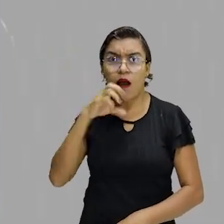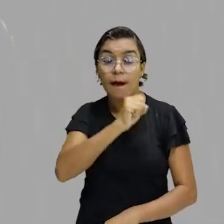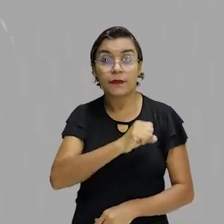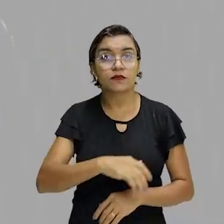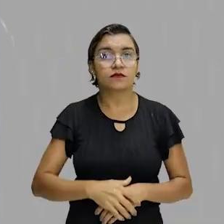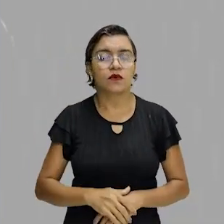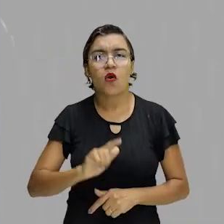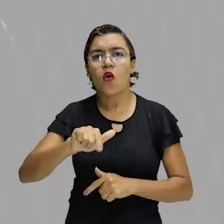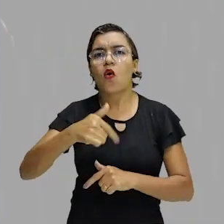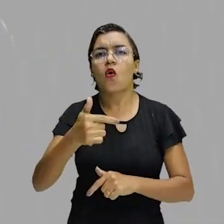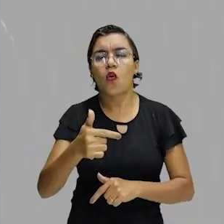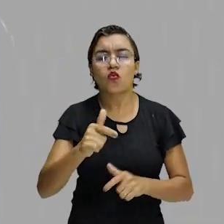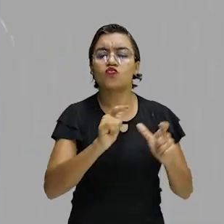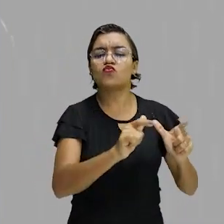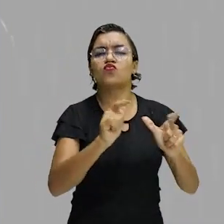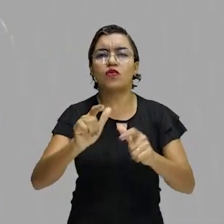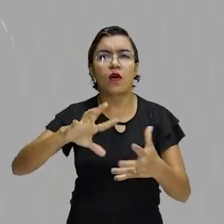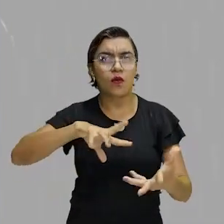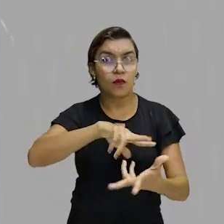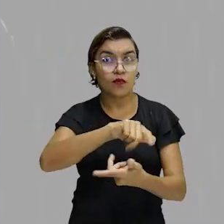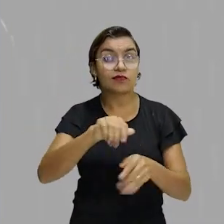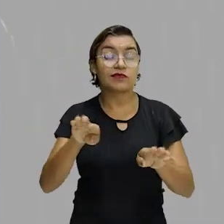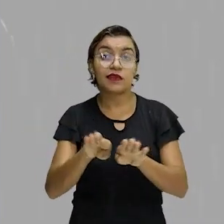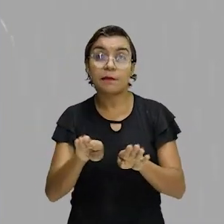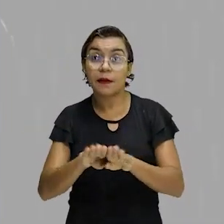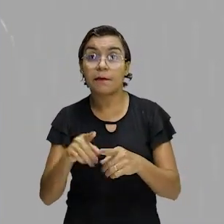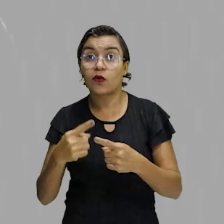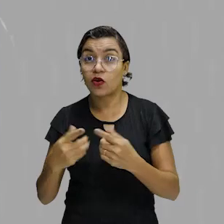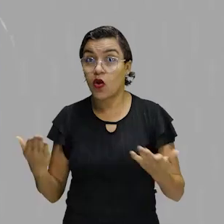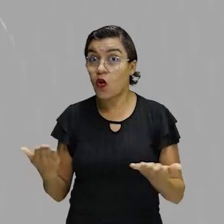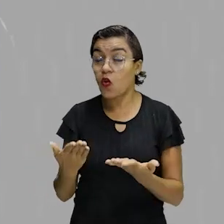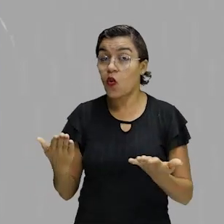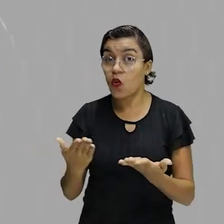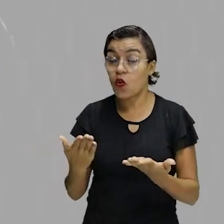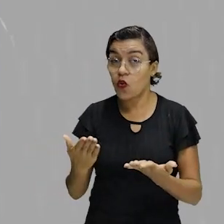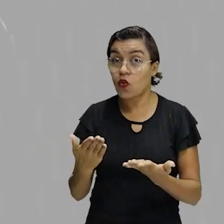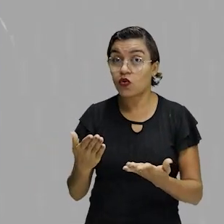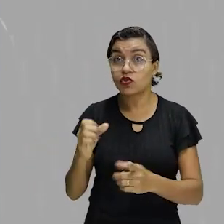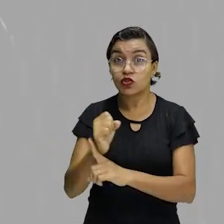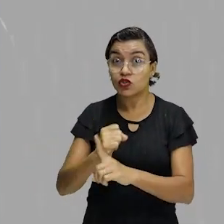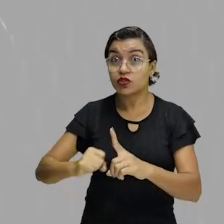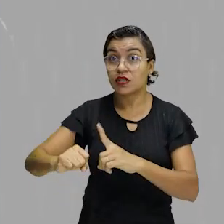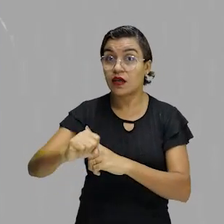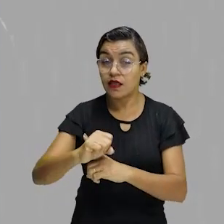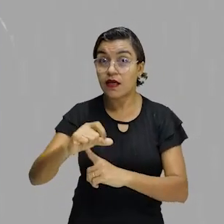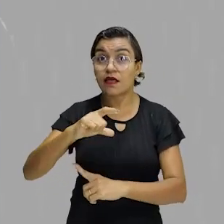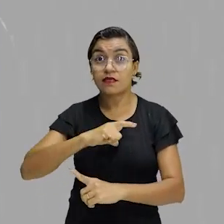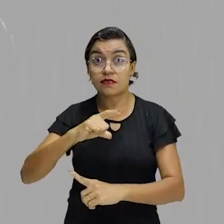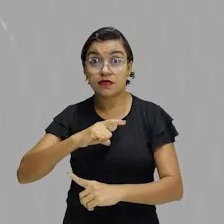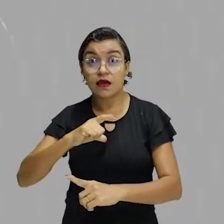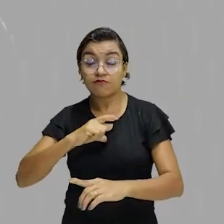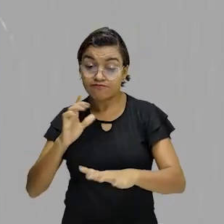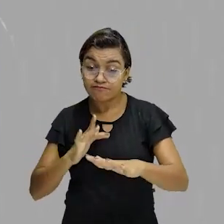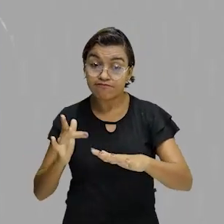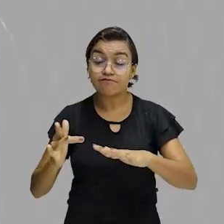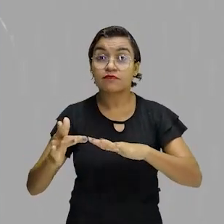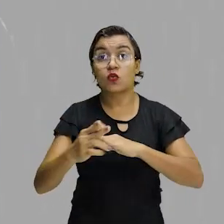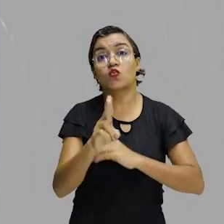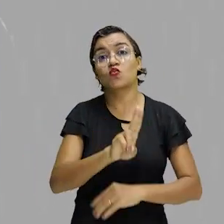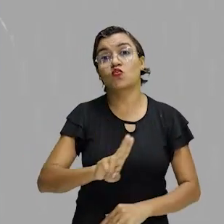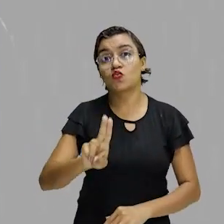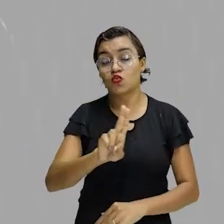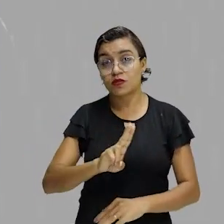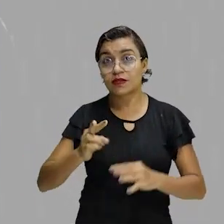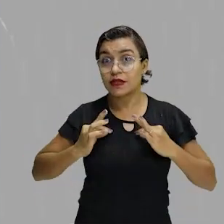e também em outros lugares do mundo. Por quê? Porque hoje a gente vive numa sociedade que está conectada, que está